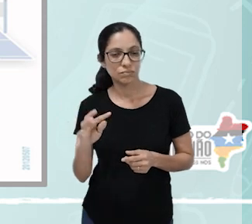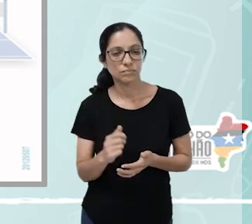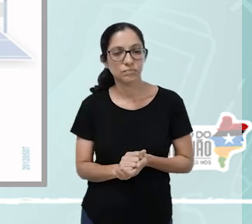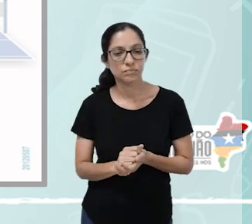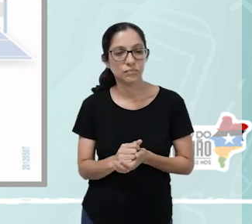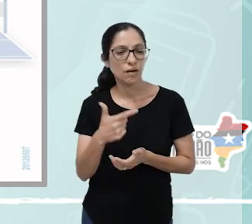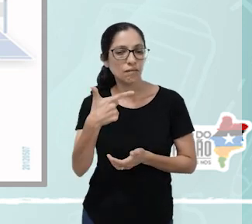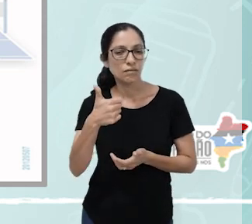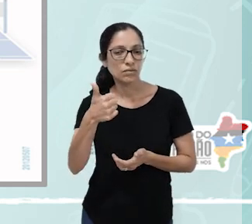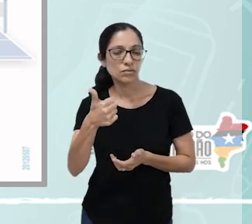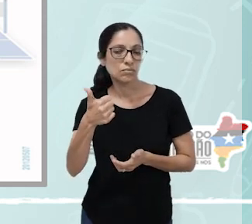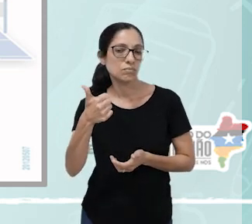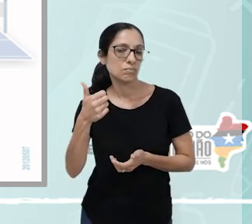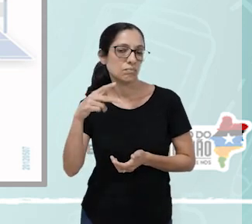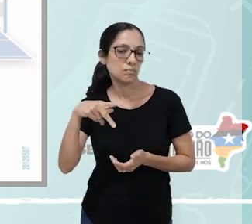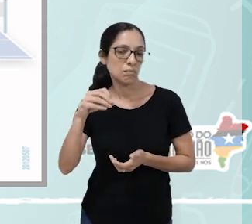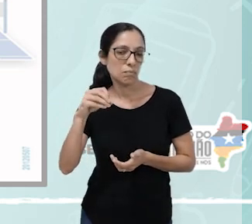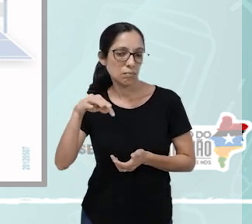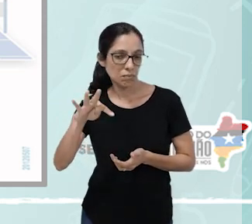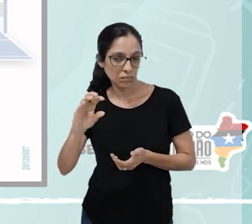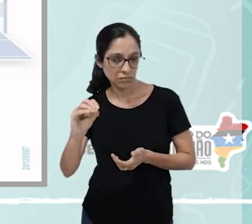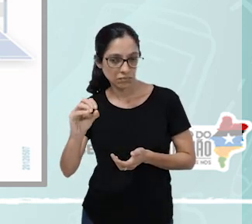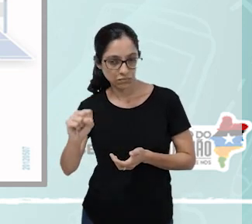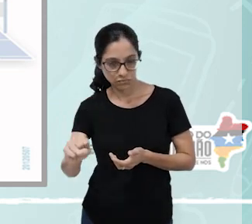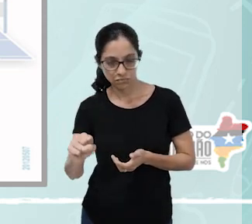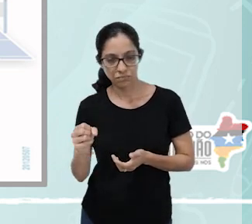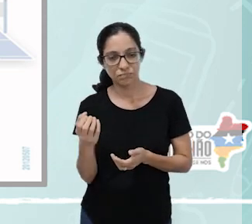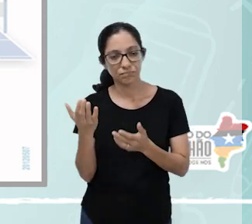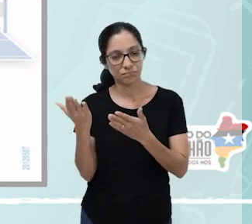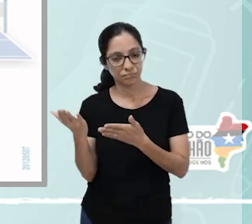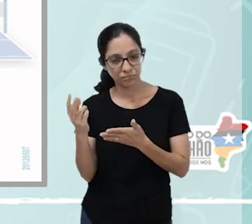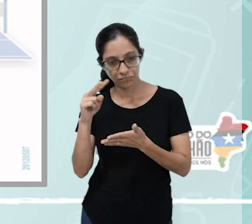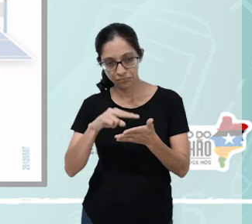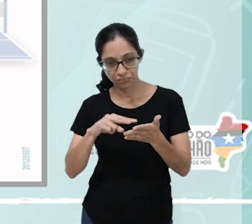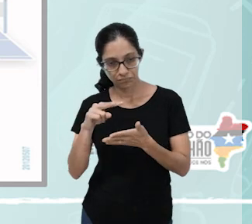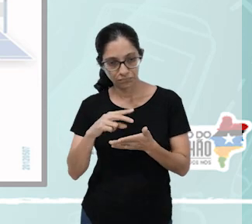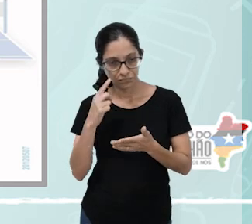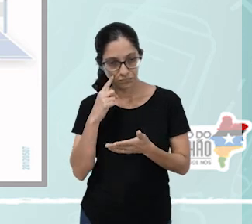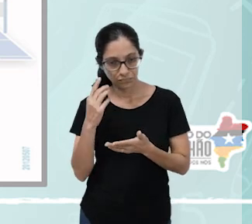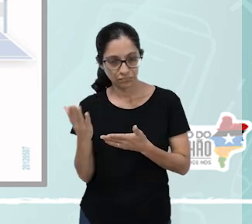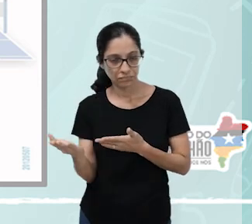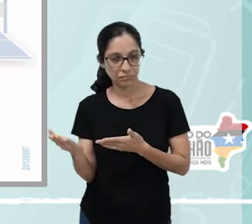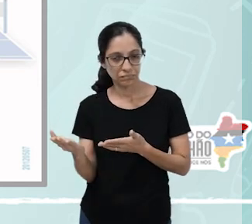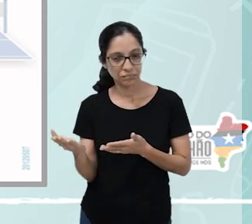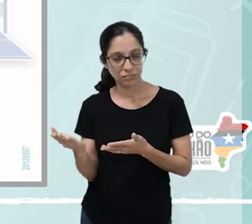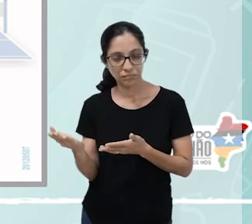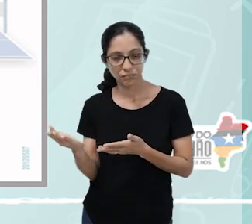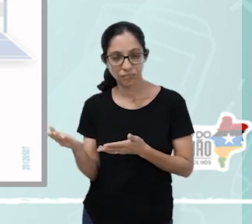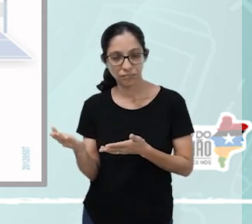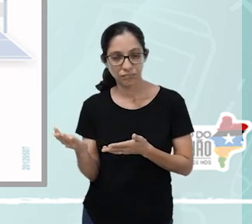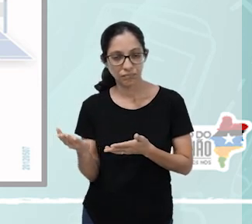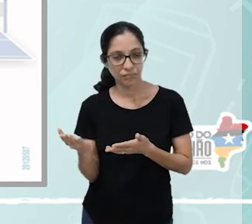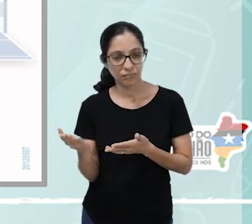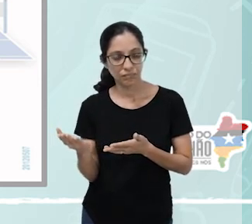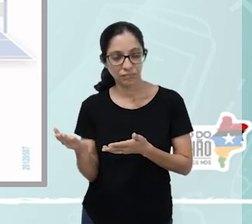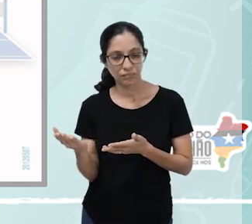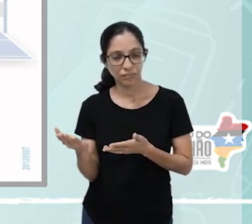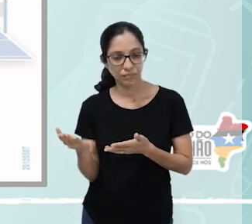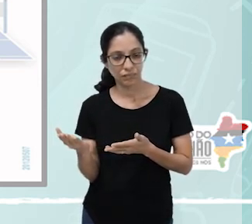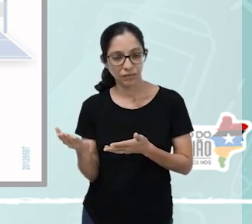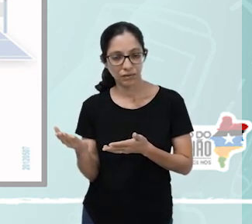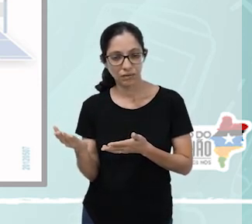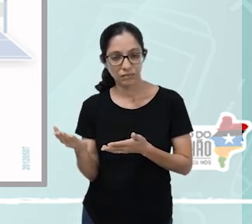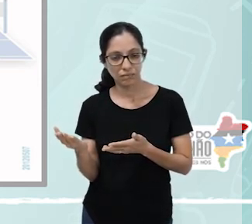pontos. Se houver empate em 20 pontos, vencerá aquele que abrir 2 pontos